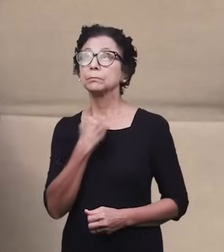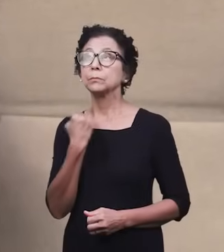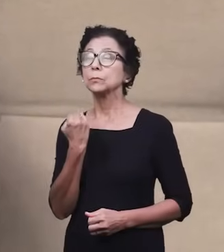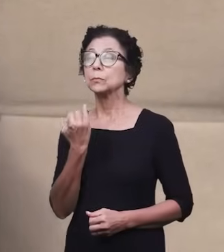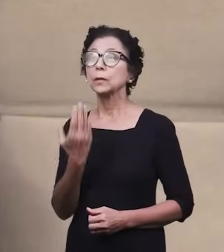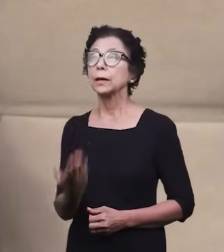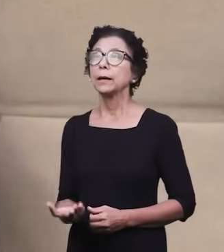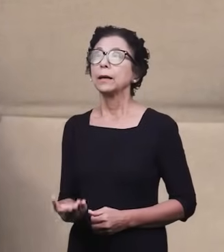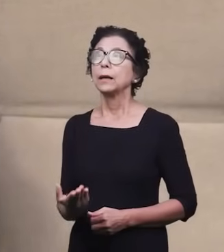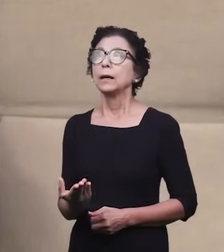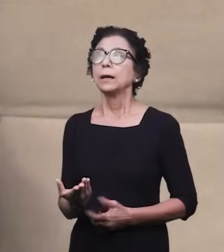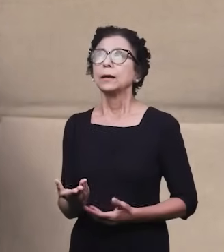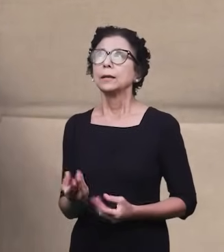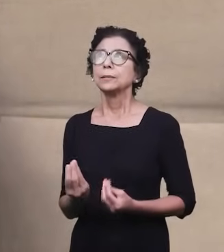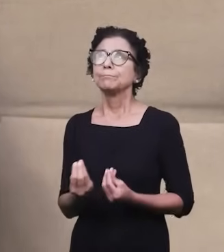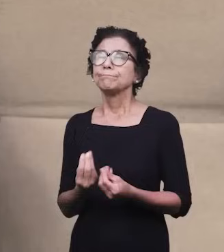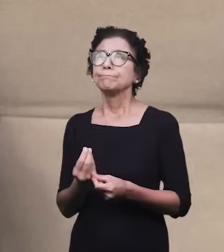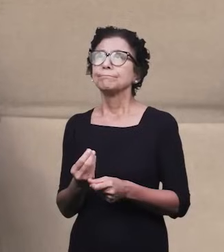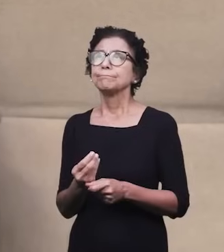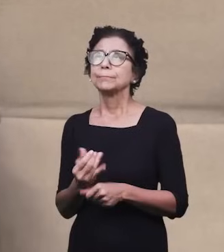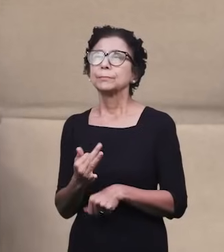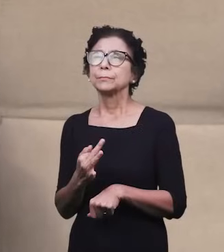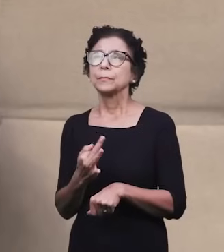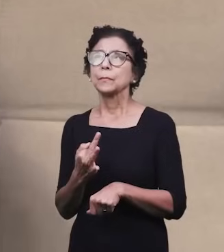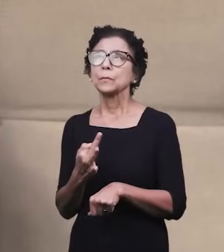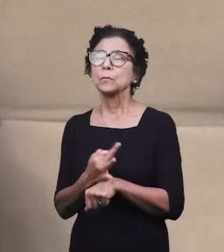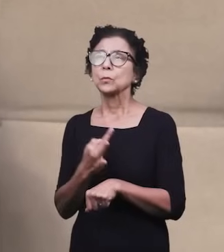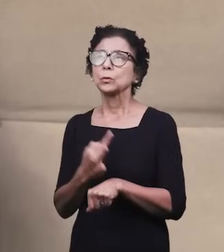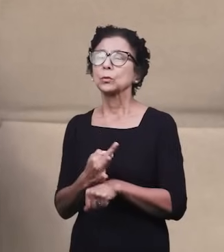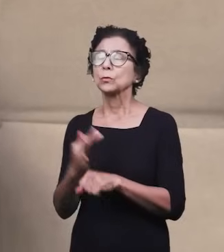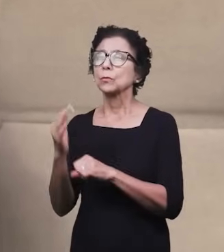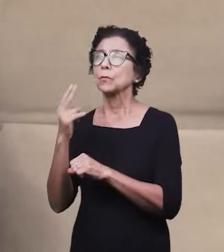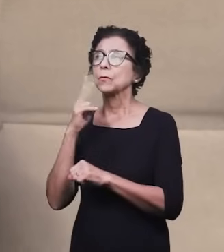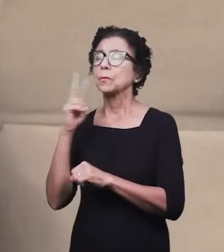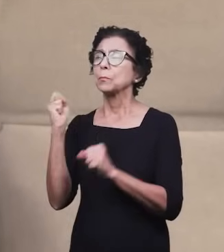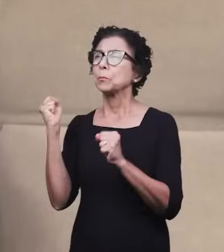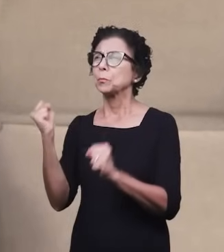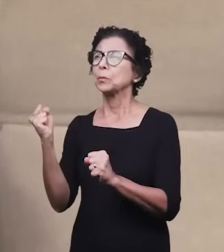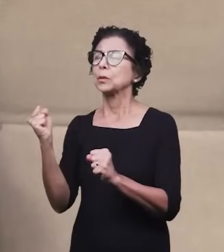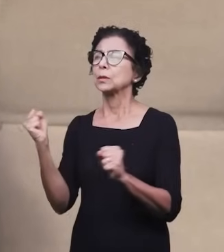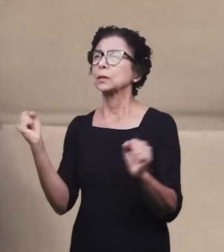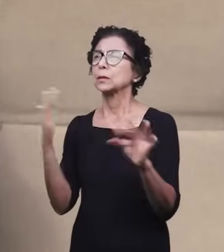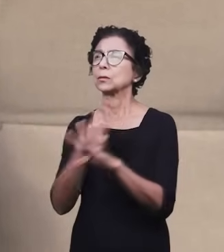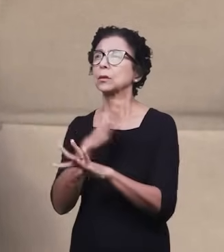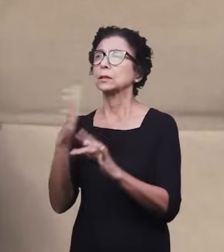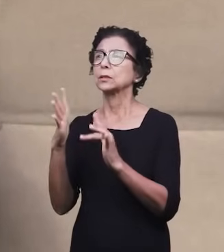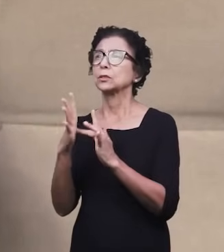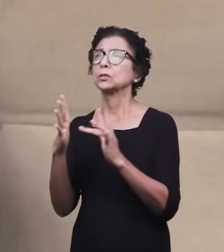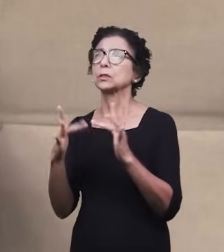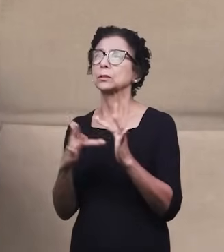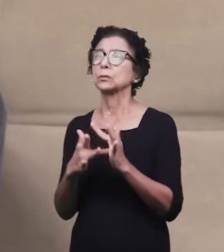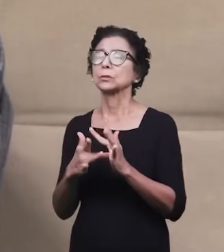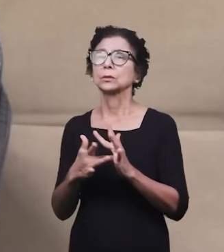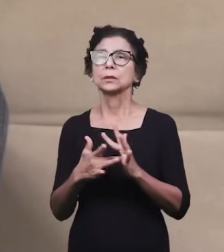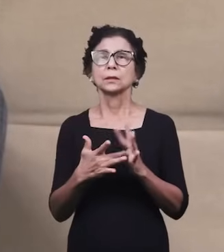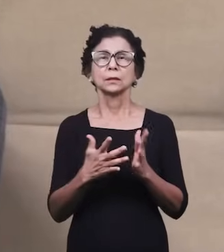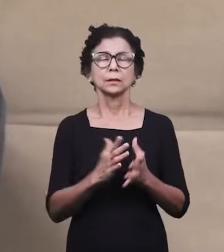sublime. Como é que é inaugurado o ministério do Senhor Jesus? O céu se